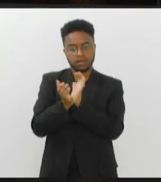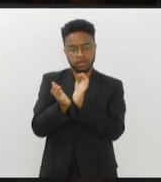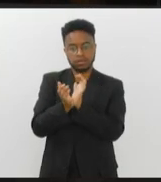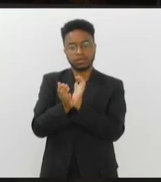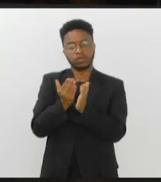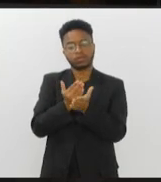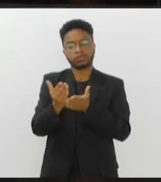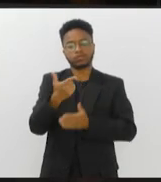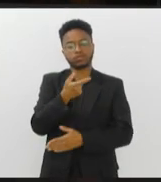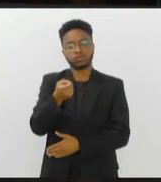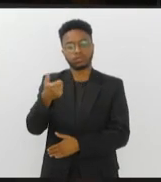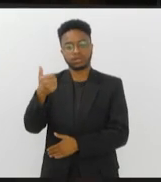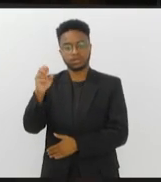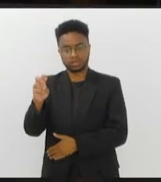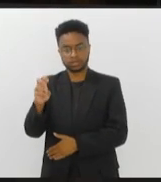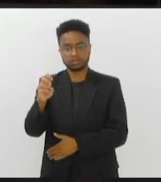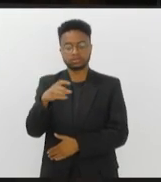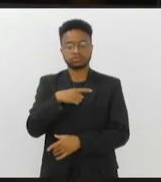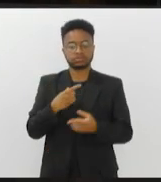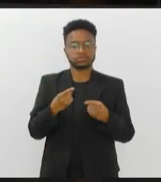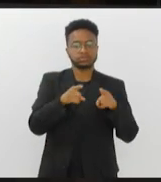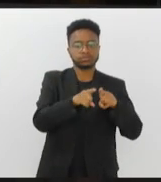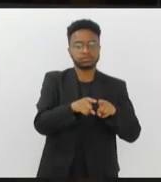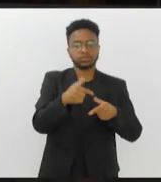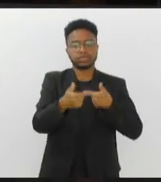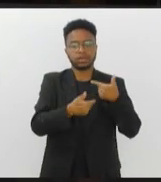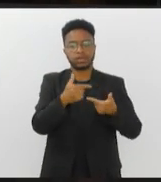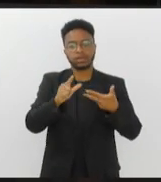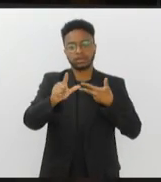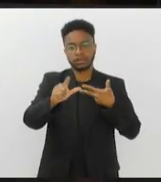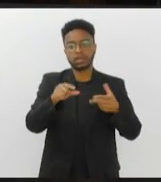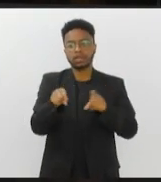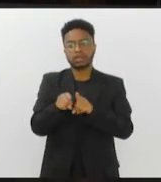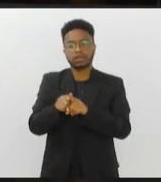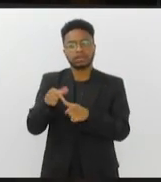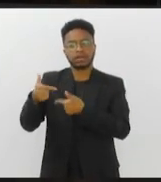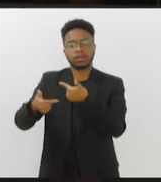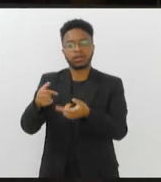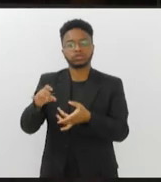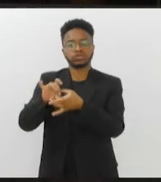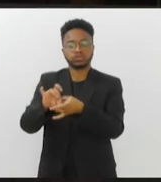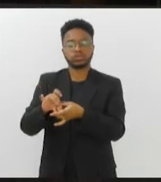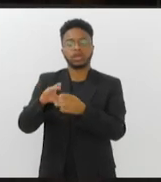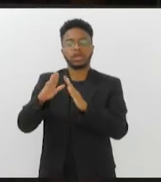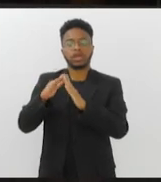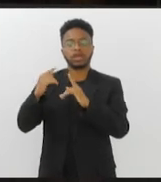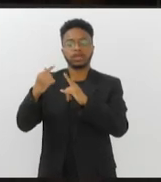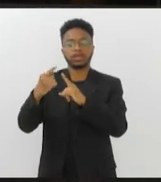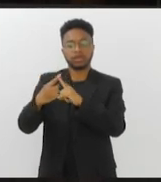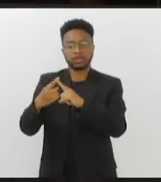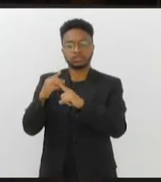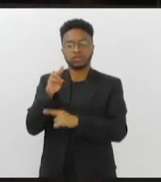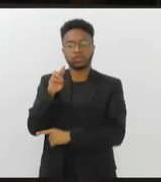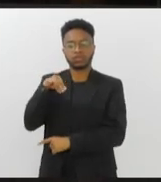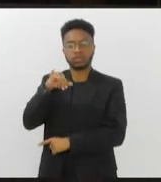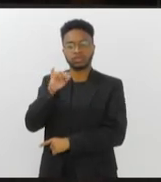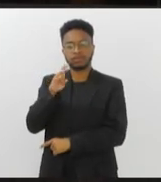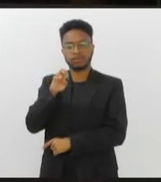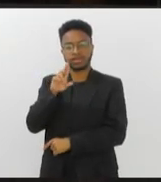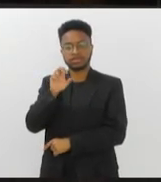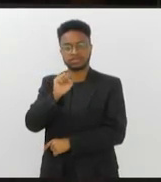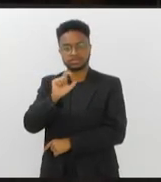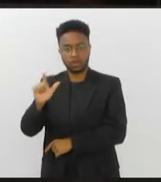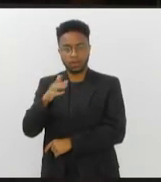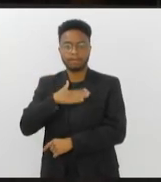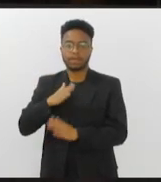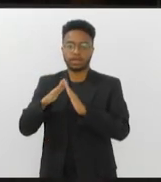seu trabalho legislativo com exercício voluntário como obreira da Igreja Universal do Reino de Deus, a minha igreja. Função